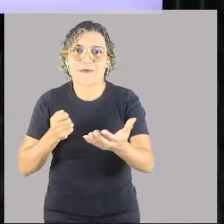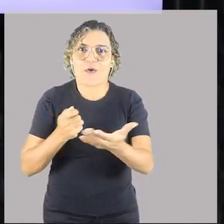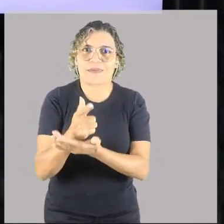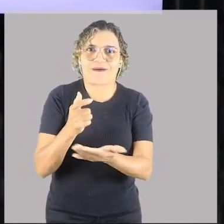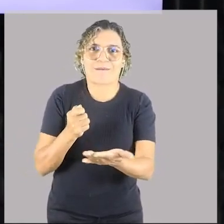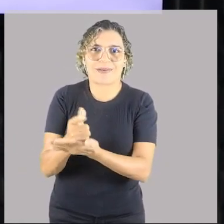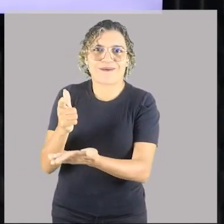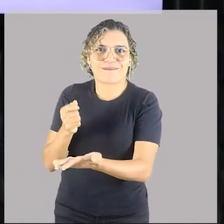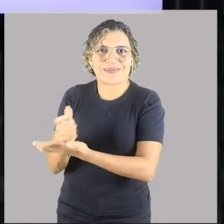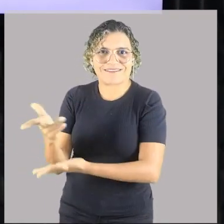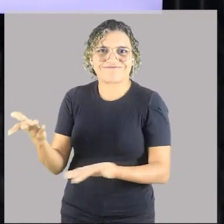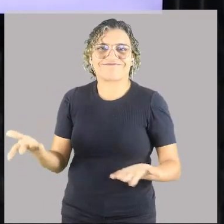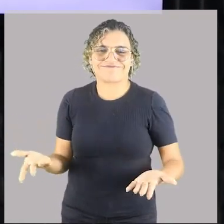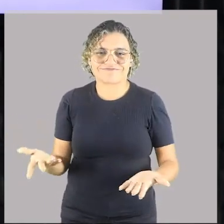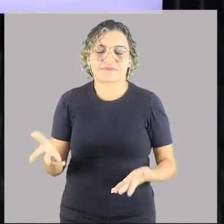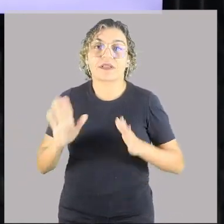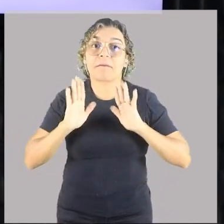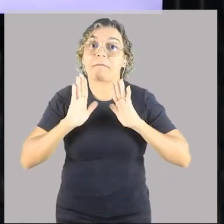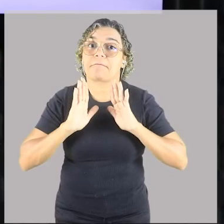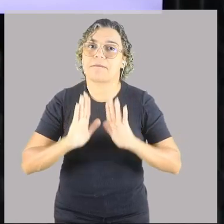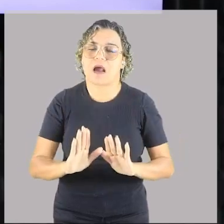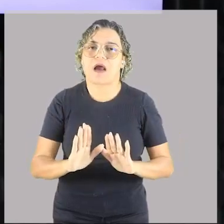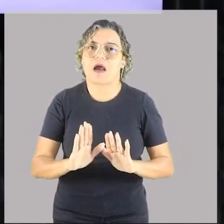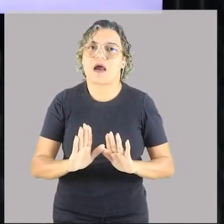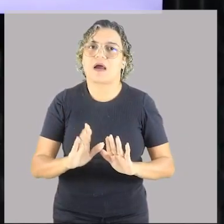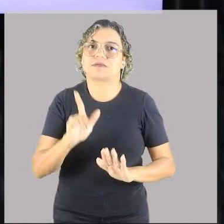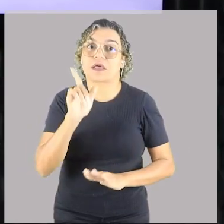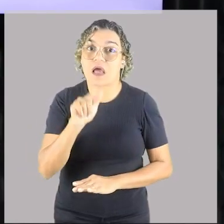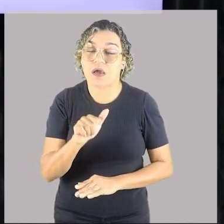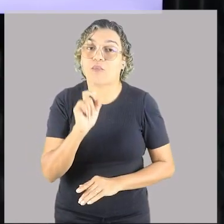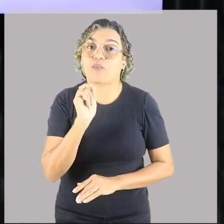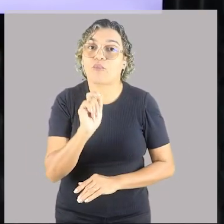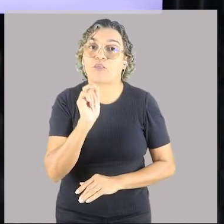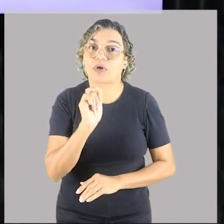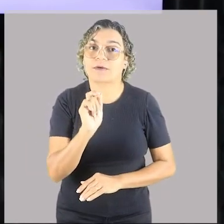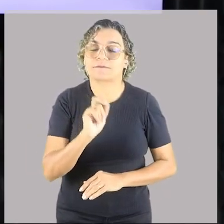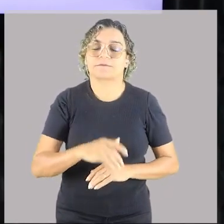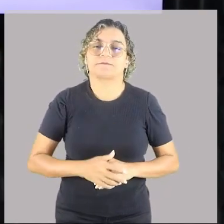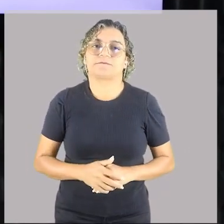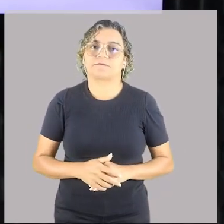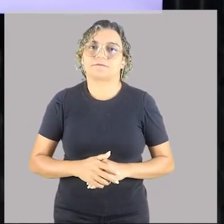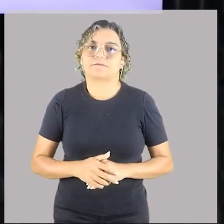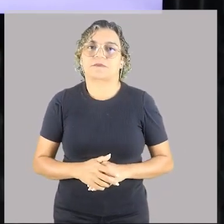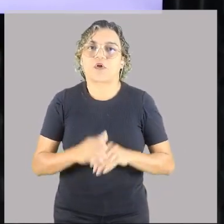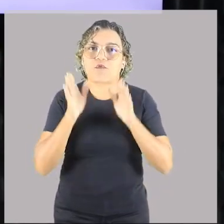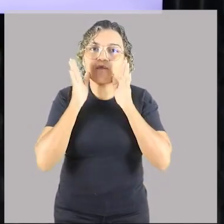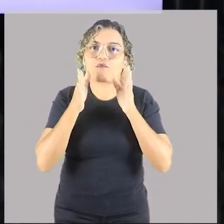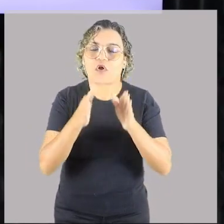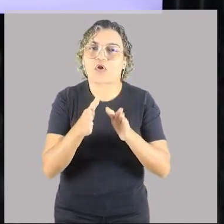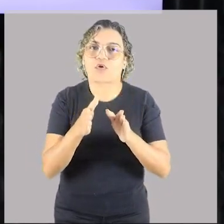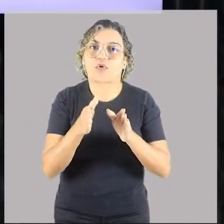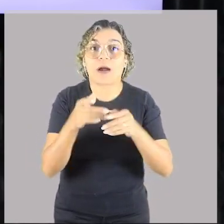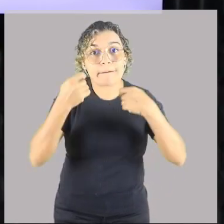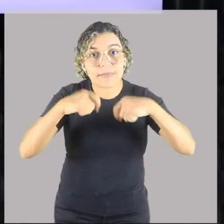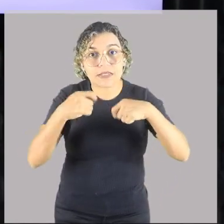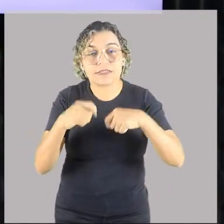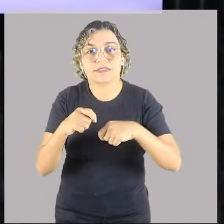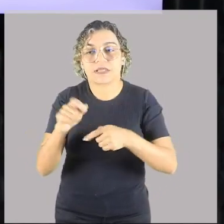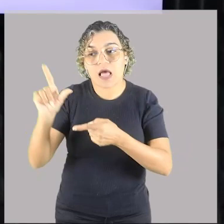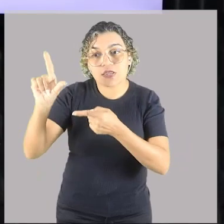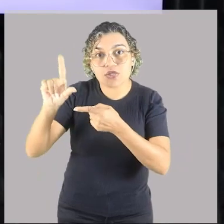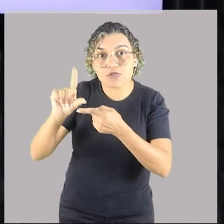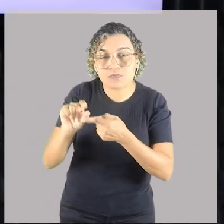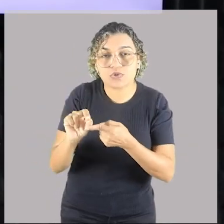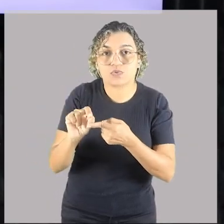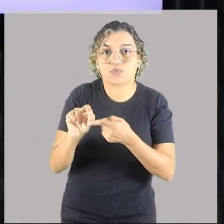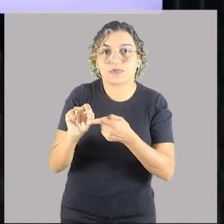consumir. Mas é um dos pontos aqui, ou seja, a diminuição do